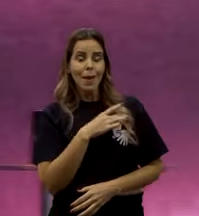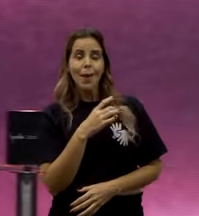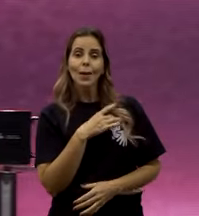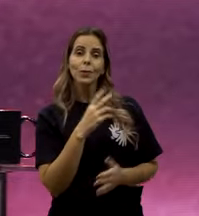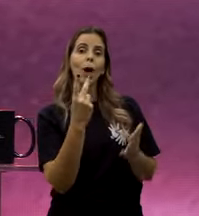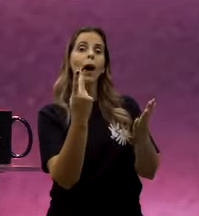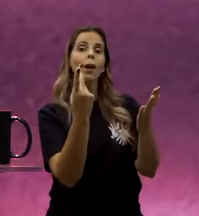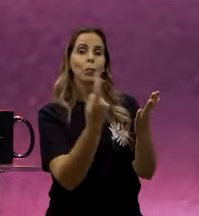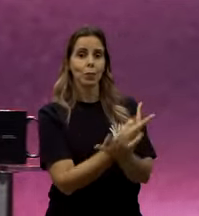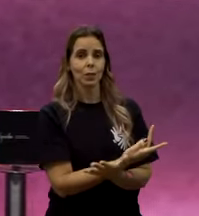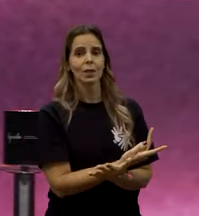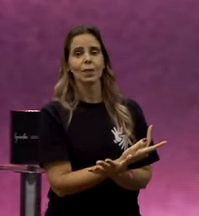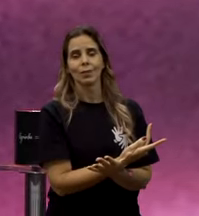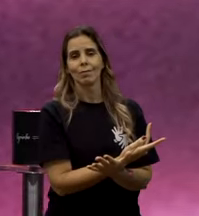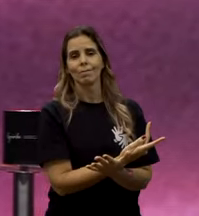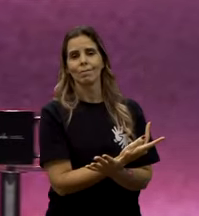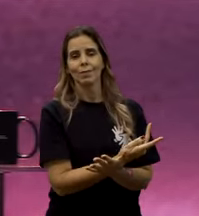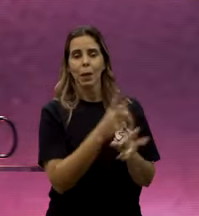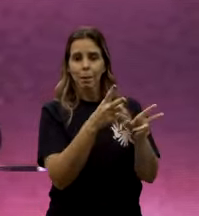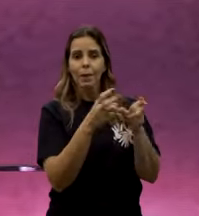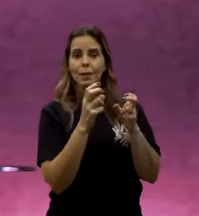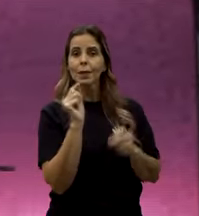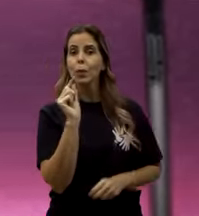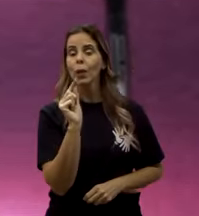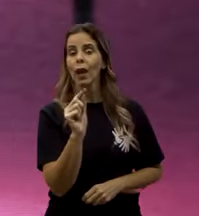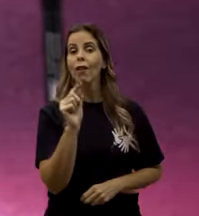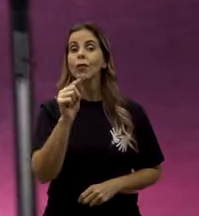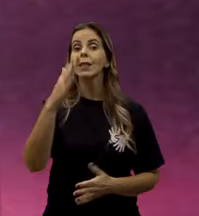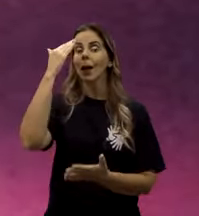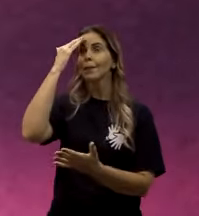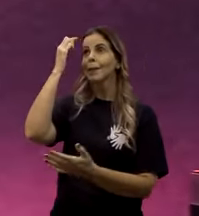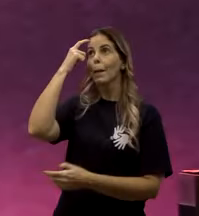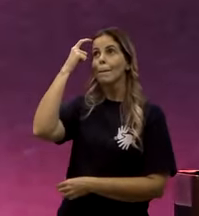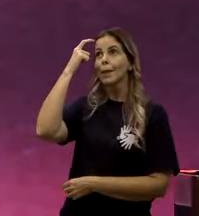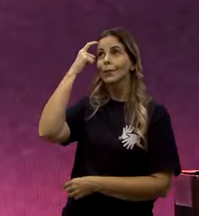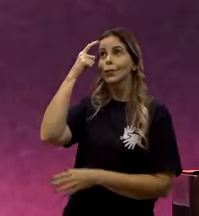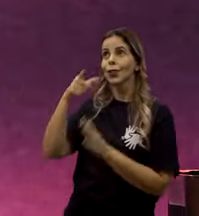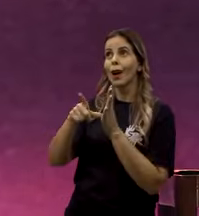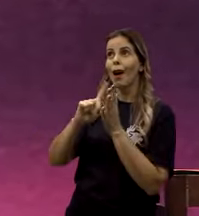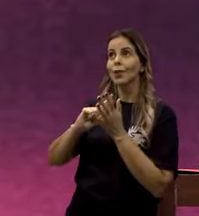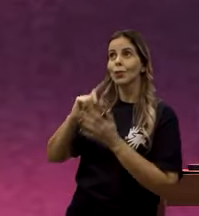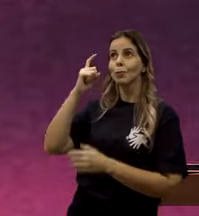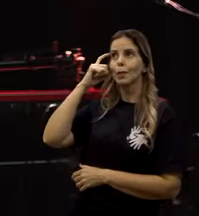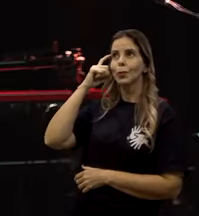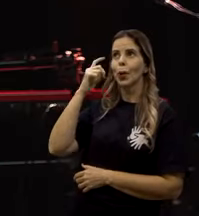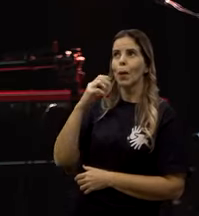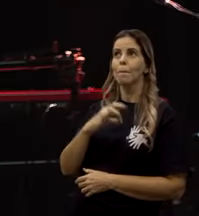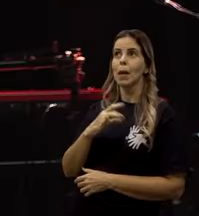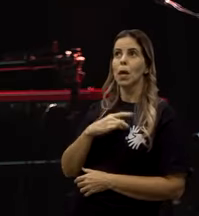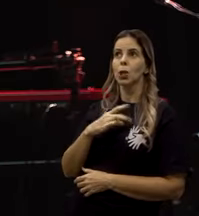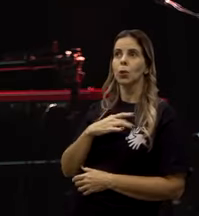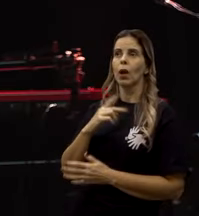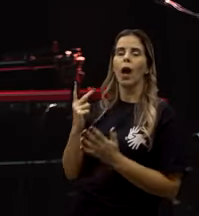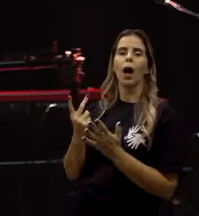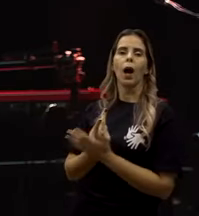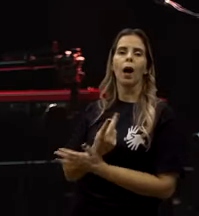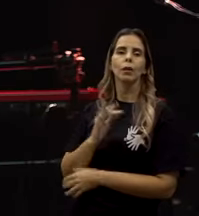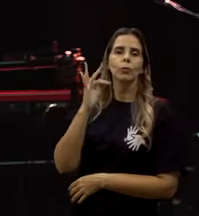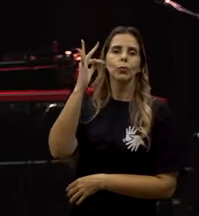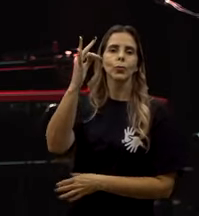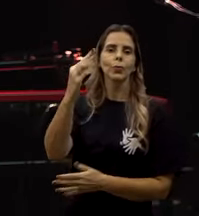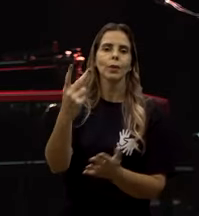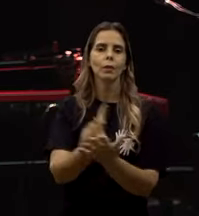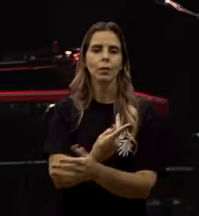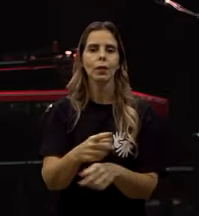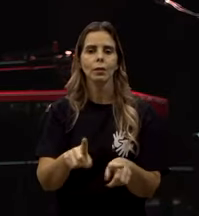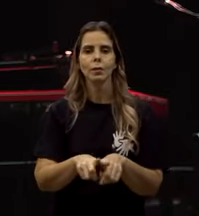medo que acontecesse aconteceu percebe que tudo que você cria na sua mente você fala e não tem jeito vai acontecer ó o